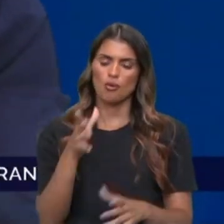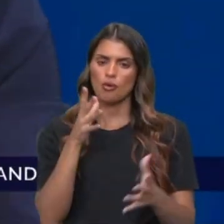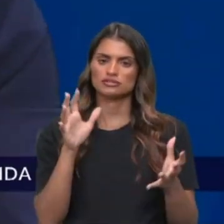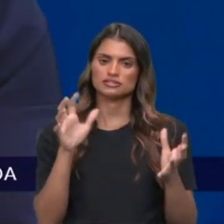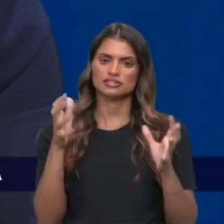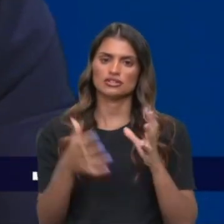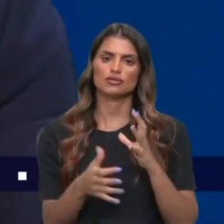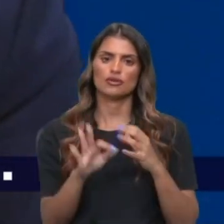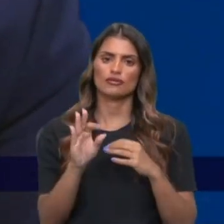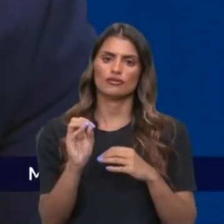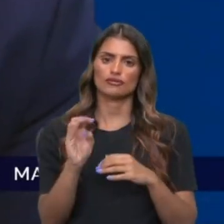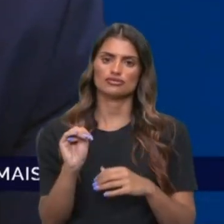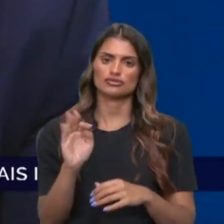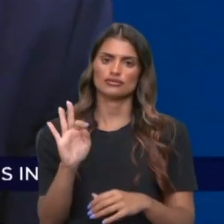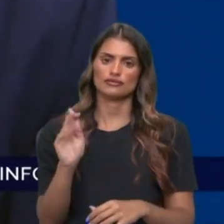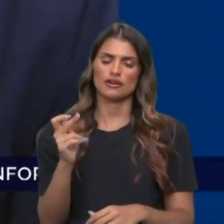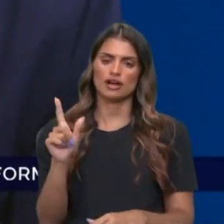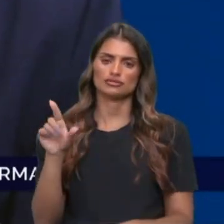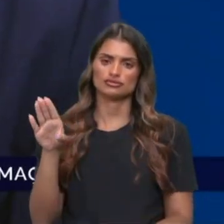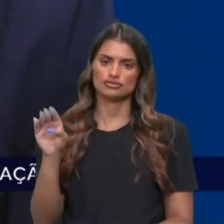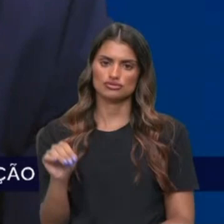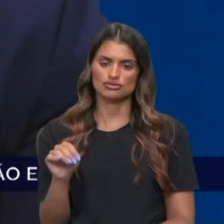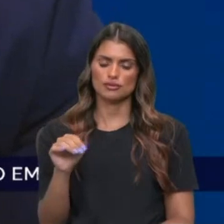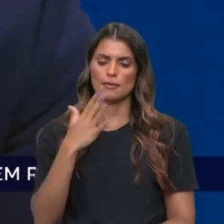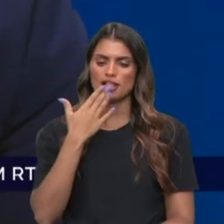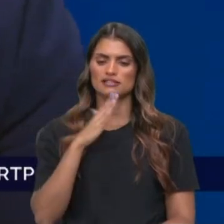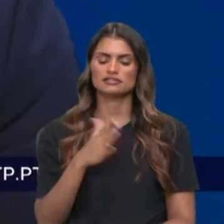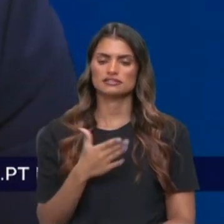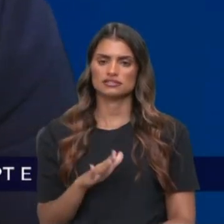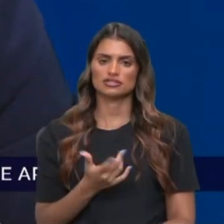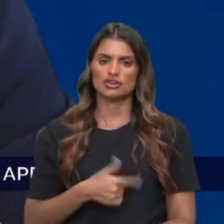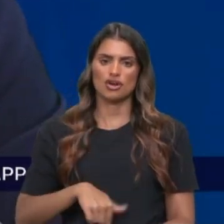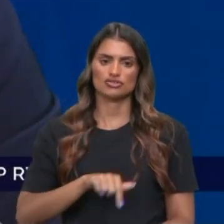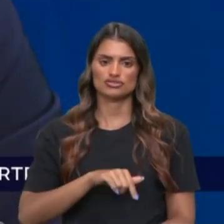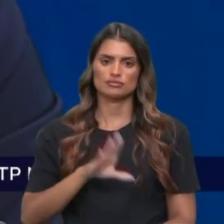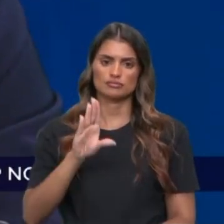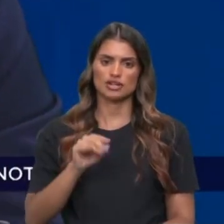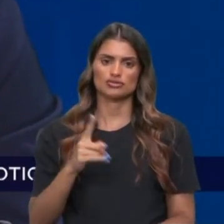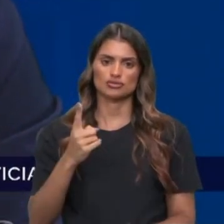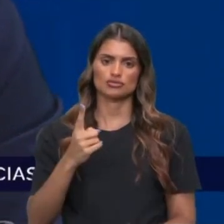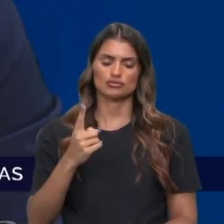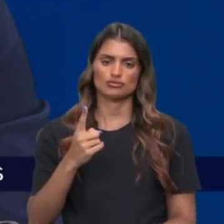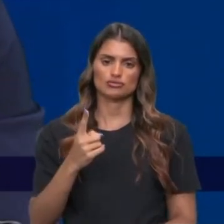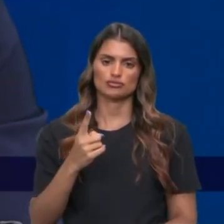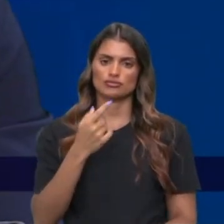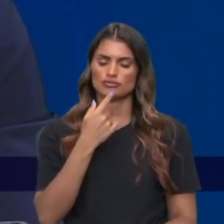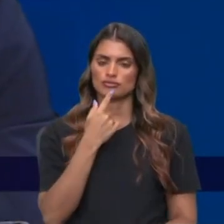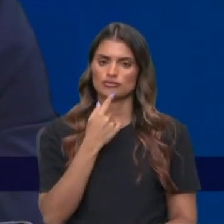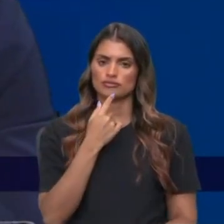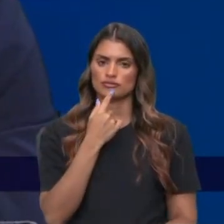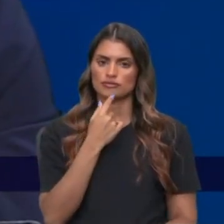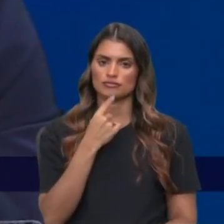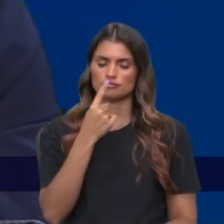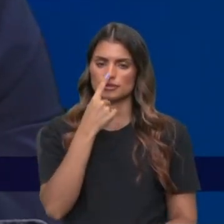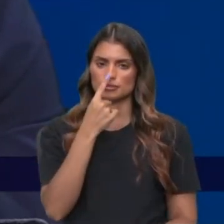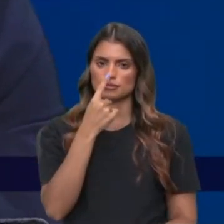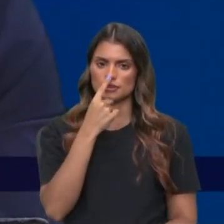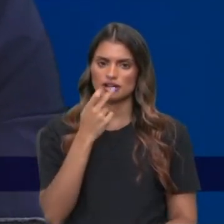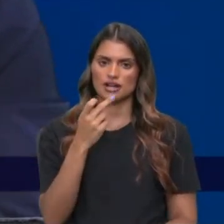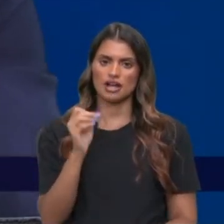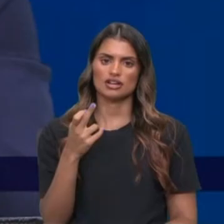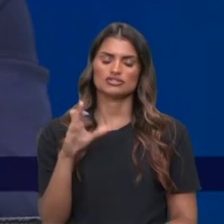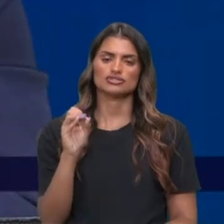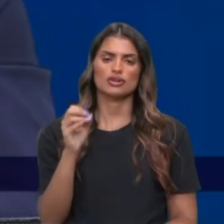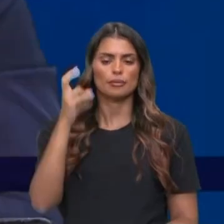que tem fosfatos, tudo parece apontar que estamos perante mais um candidato número 1 à preferência dos astrobiólogos